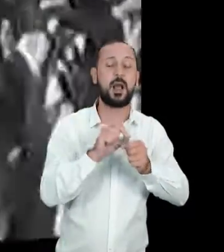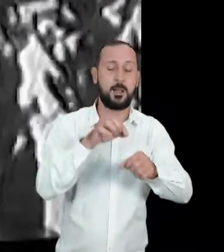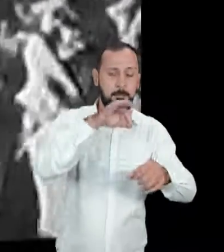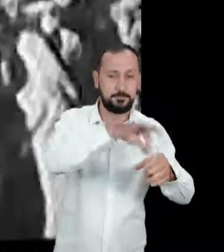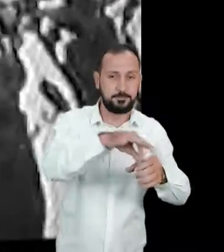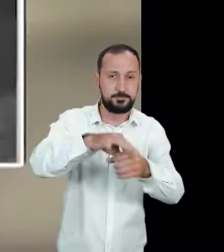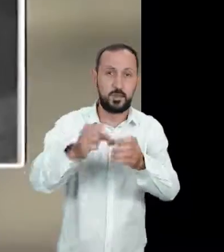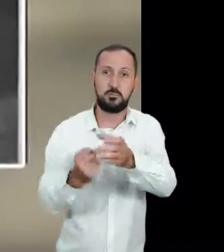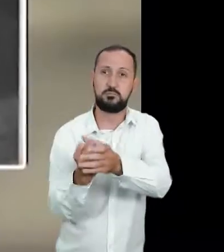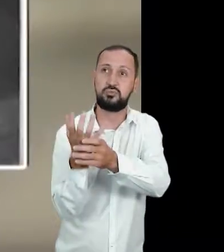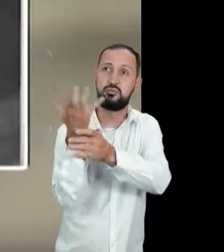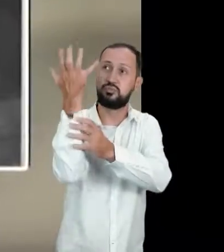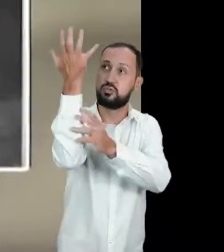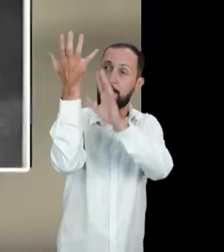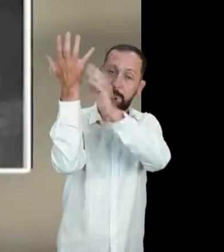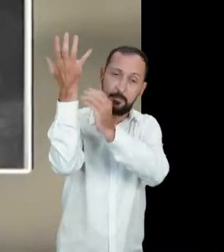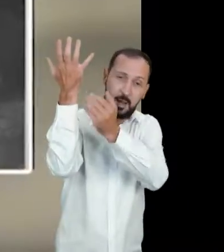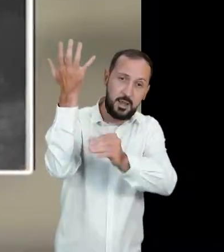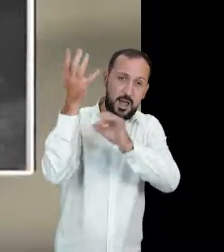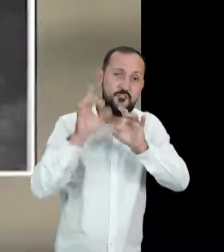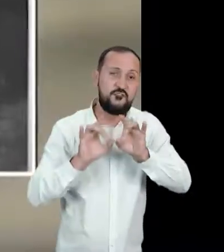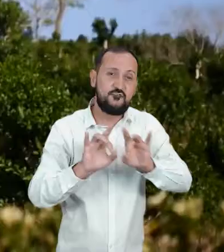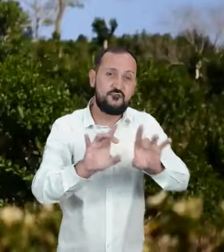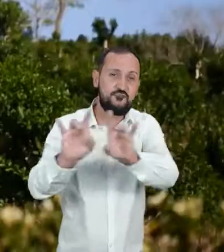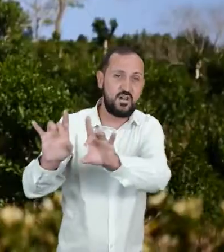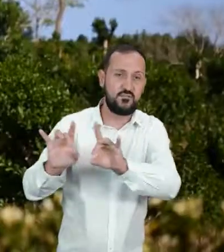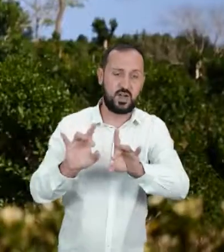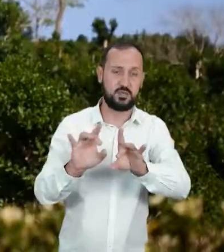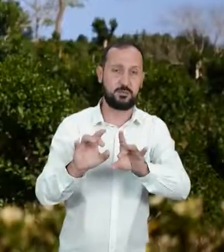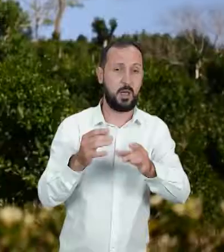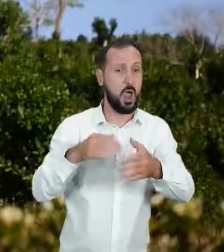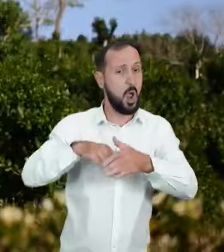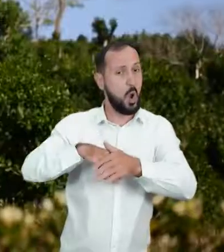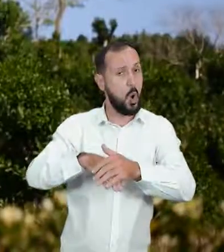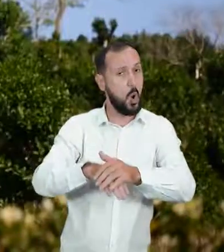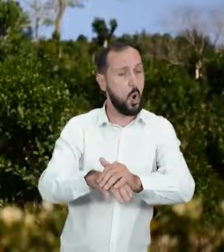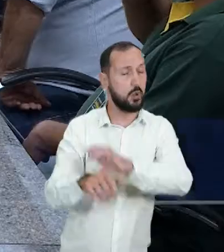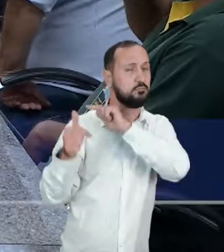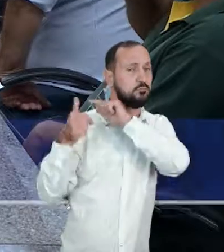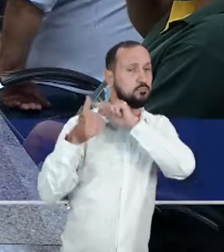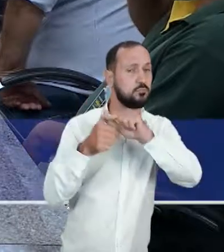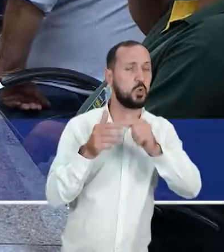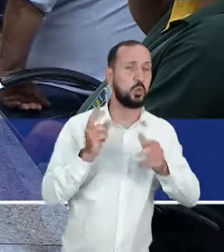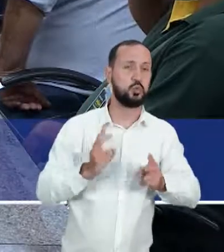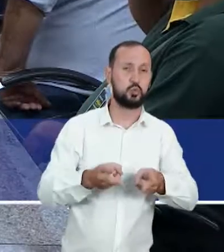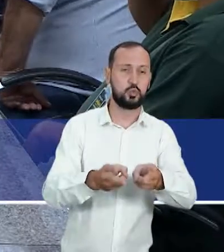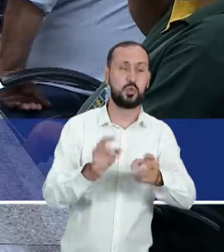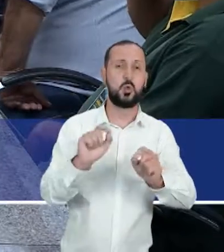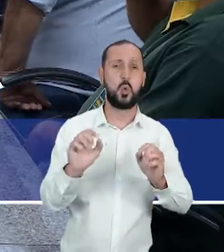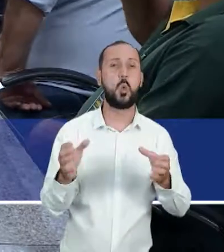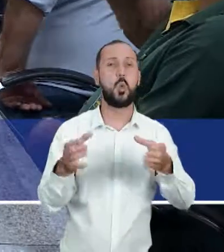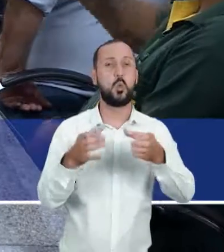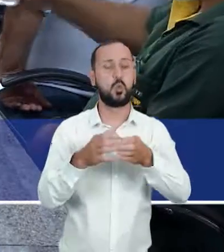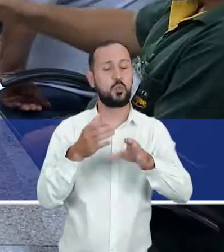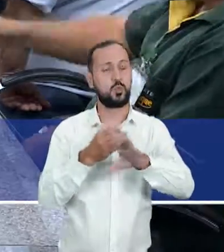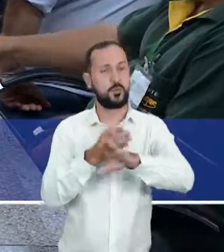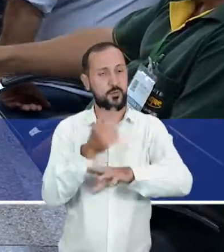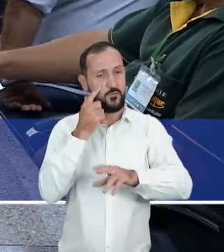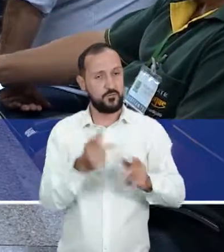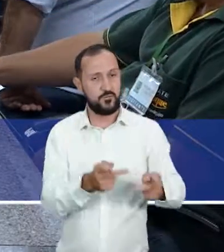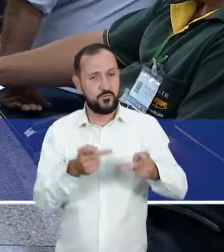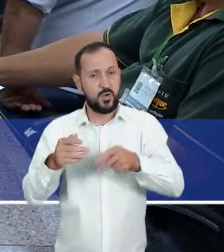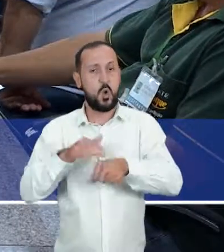na exploração e comércio da planta. Preocupados em manter esse legado, representantes do setor no estado